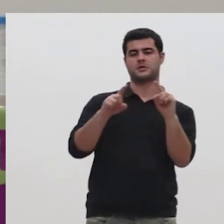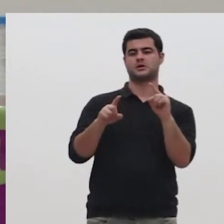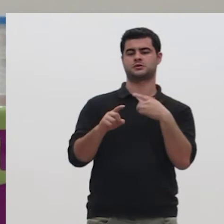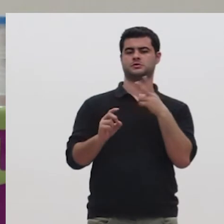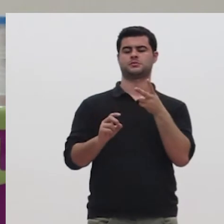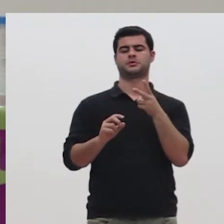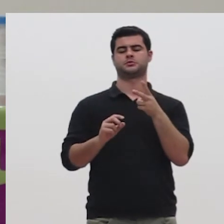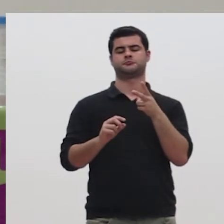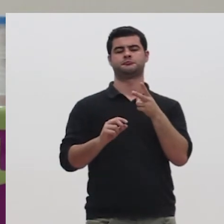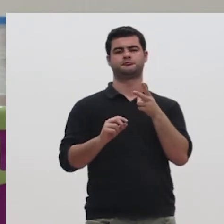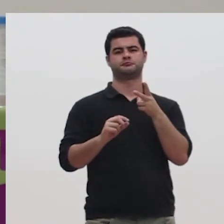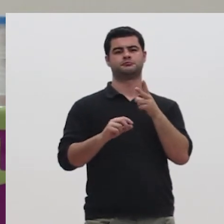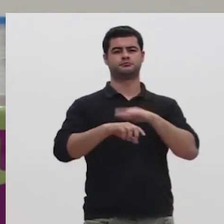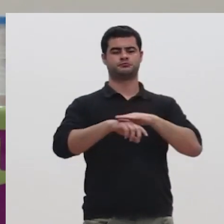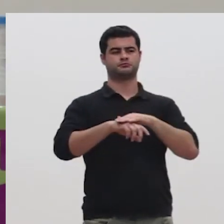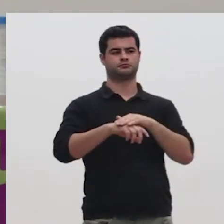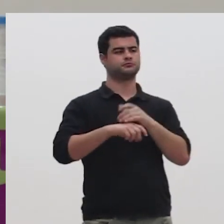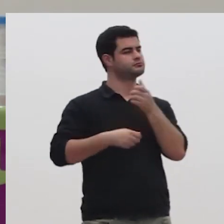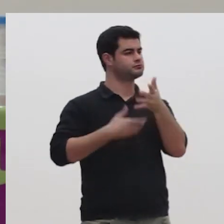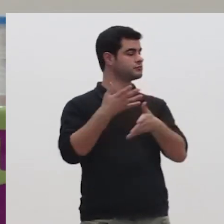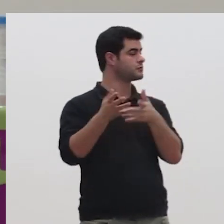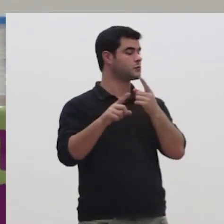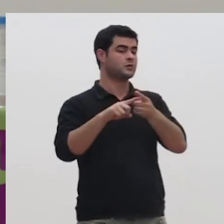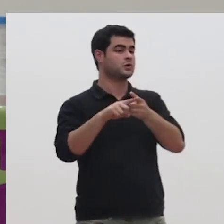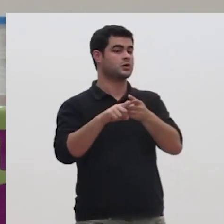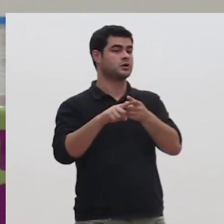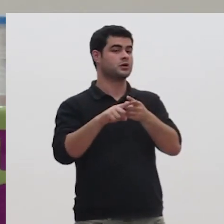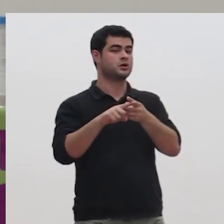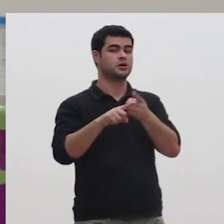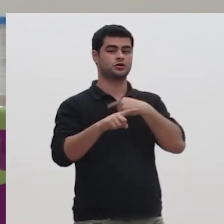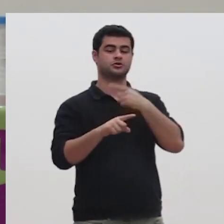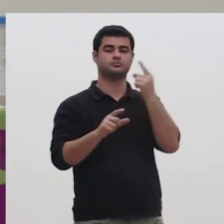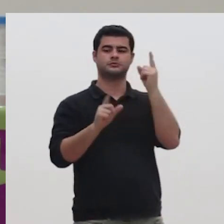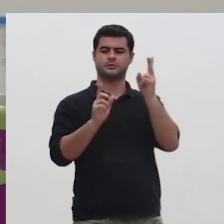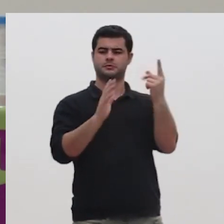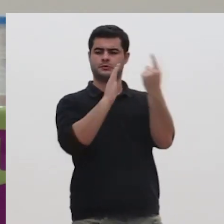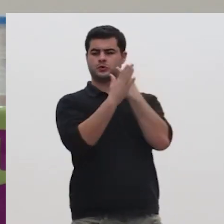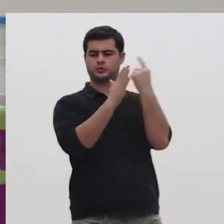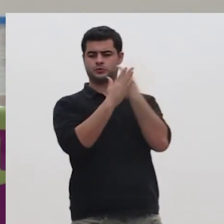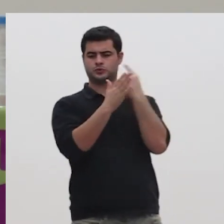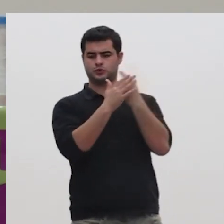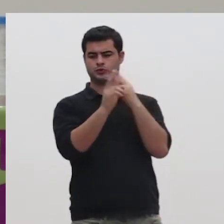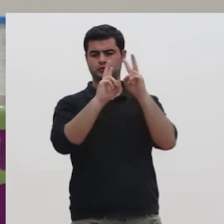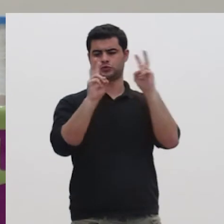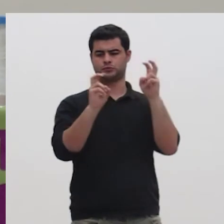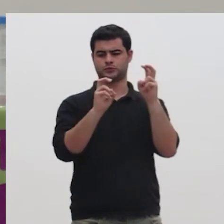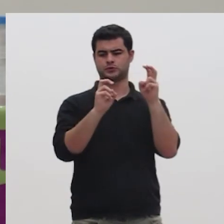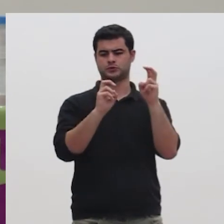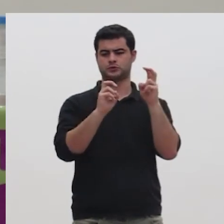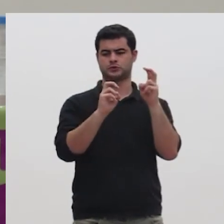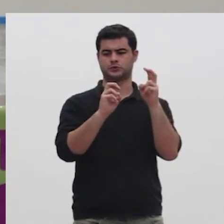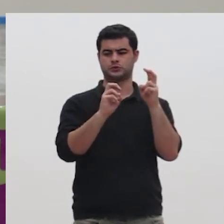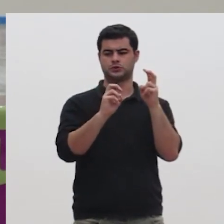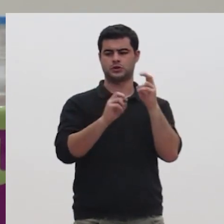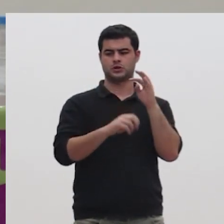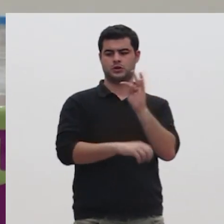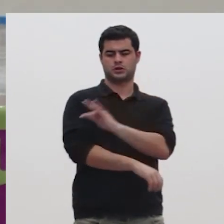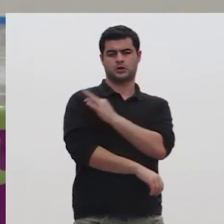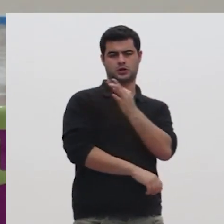aí, dentro das nossas, eu e a Graciela, quando a gente tem falado, e a gente tem sido muito questionado sobre essa questão da capacitação dos técnicos